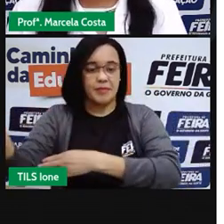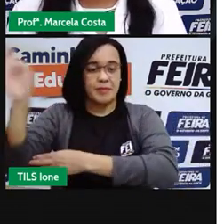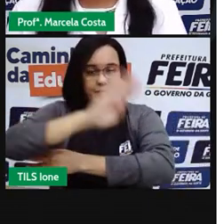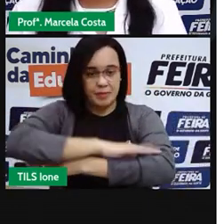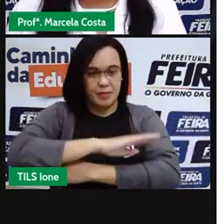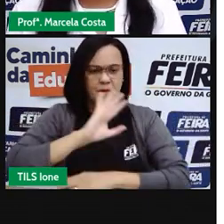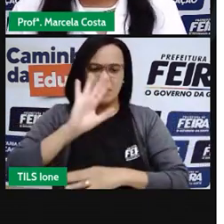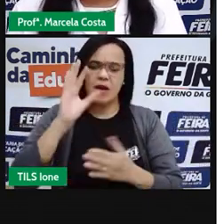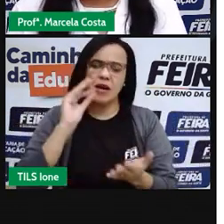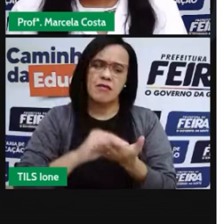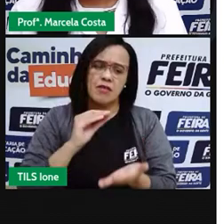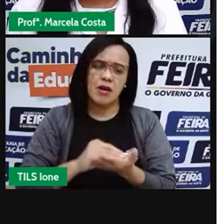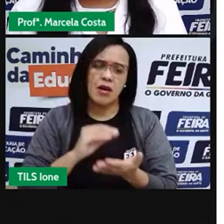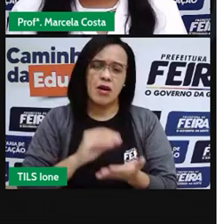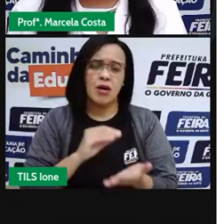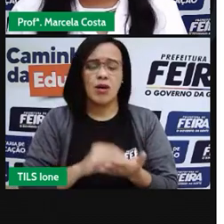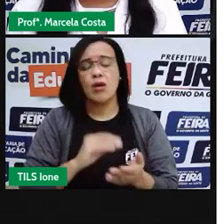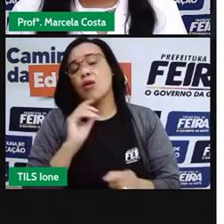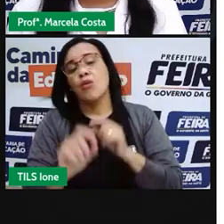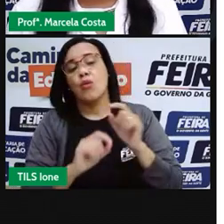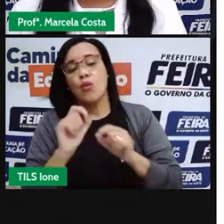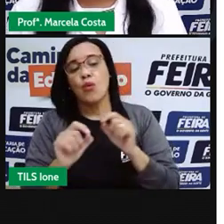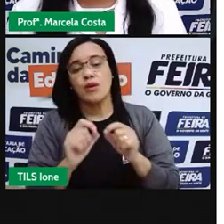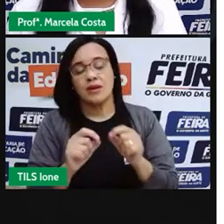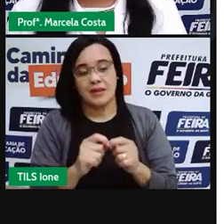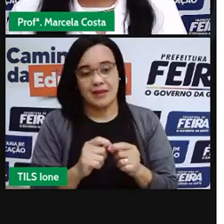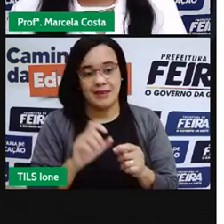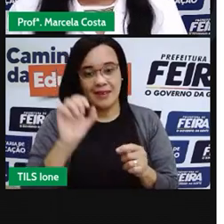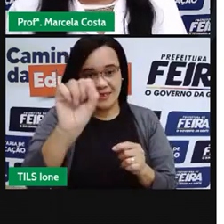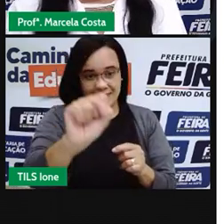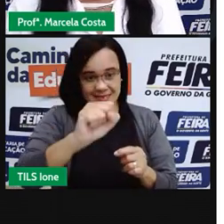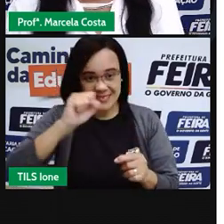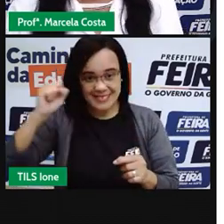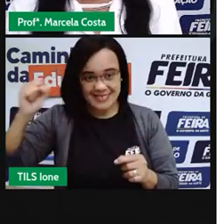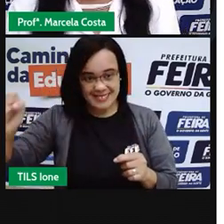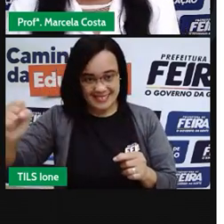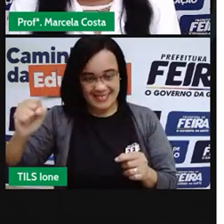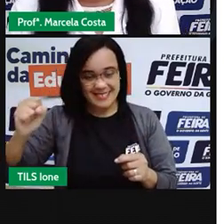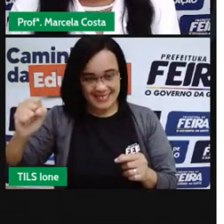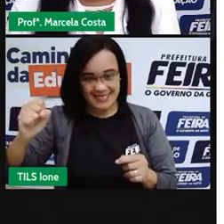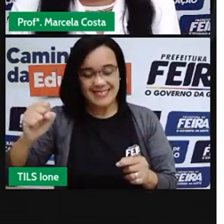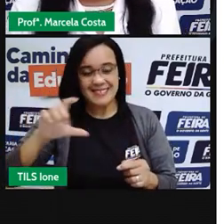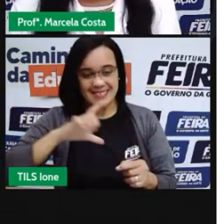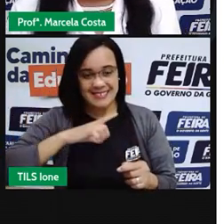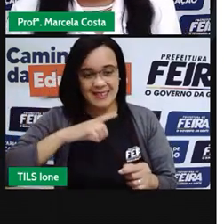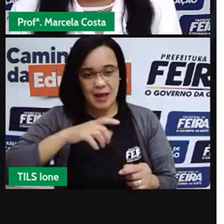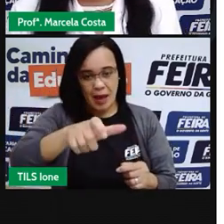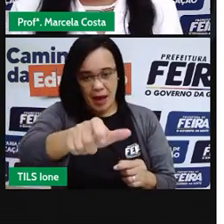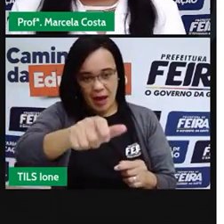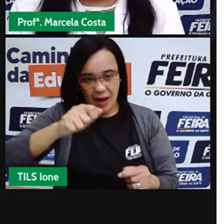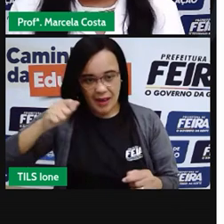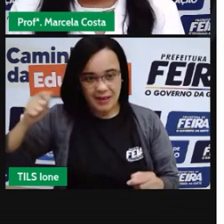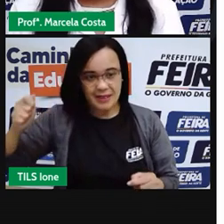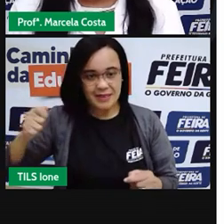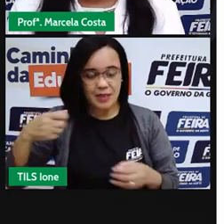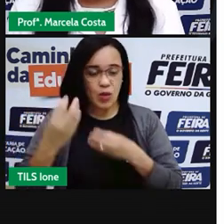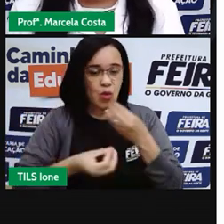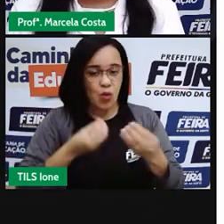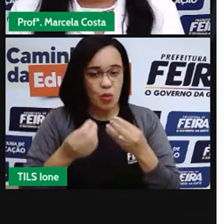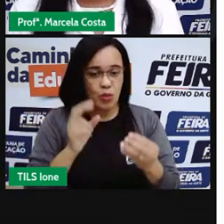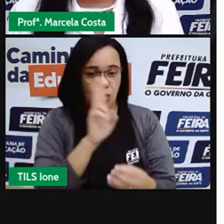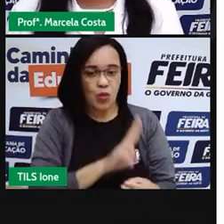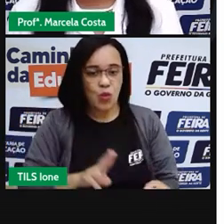casa? Está faltando uma porta. Então, para fazer a porta, a gente usou